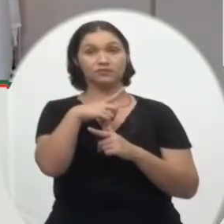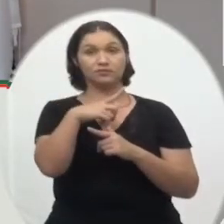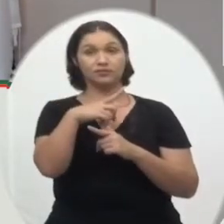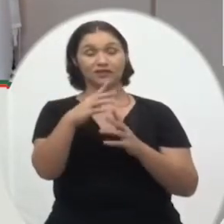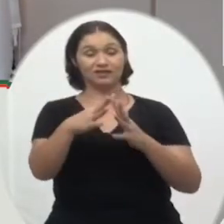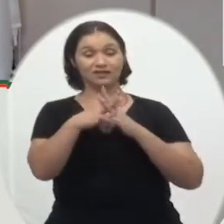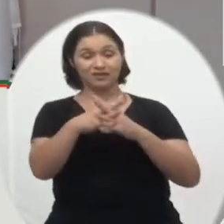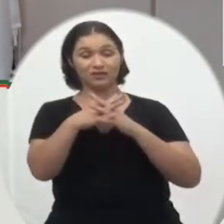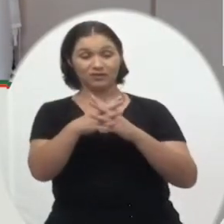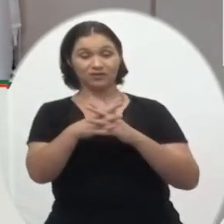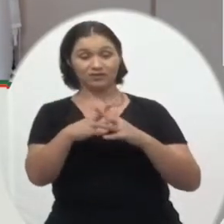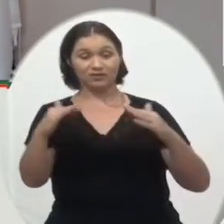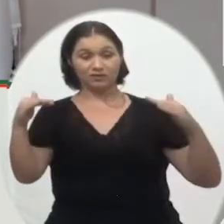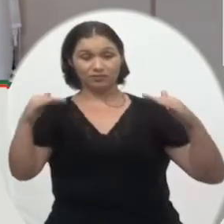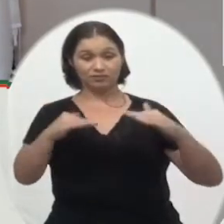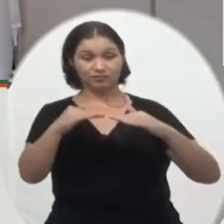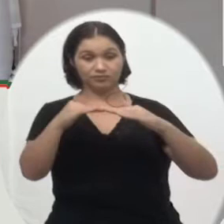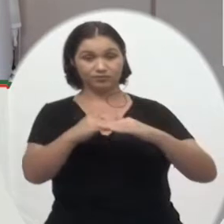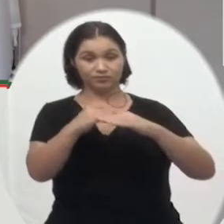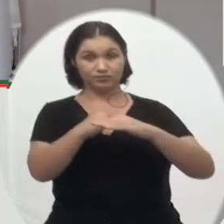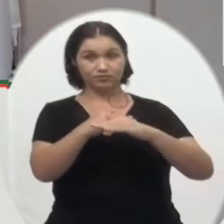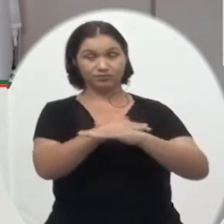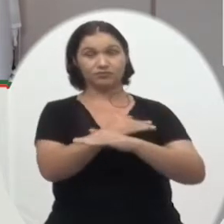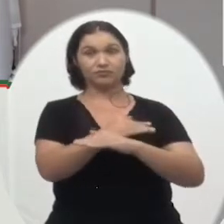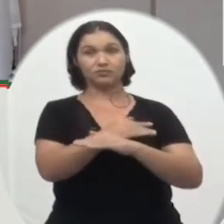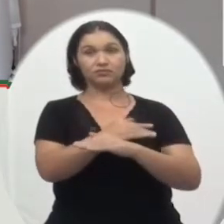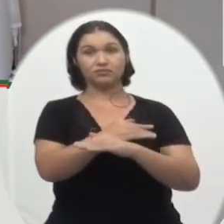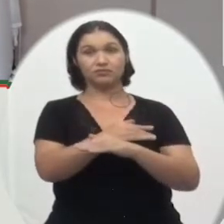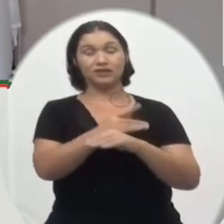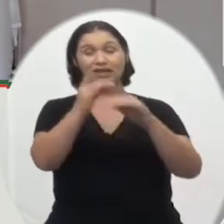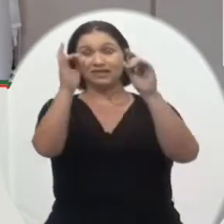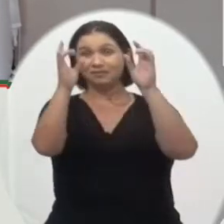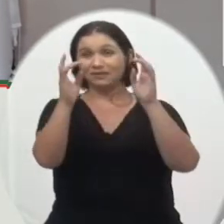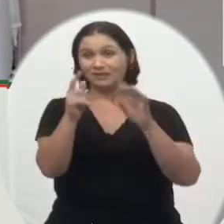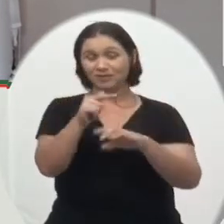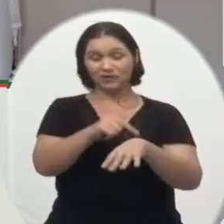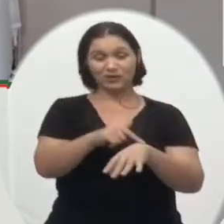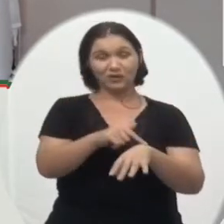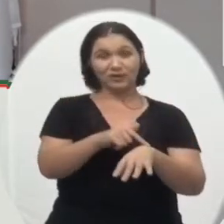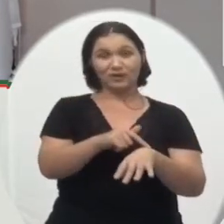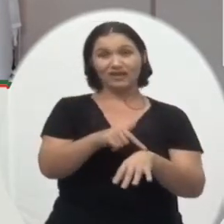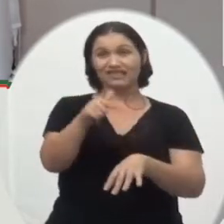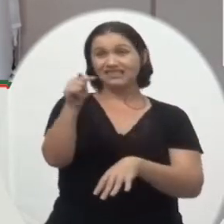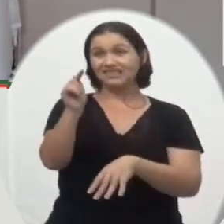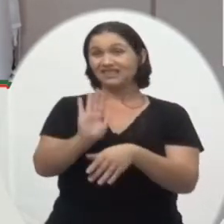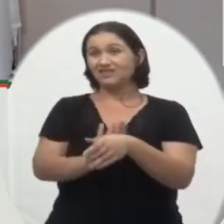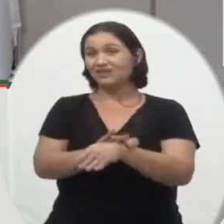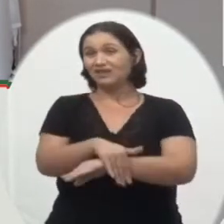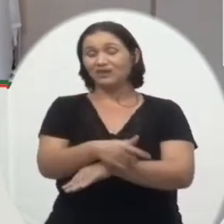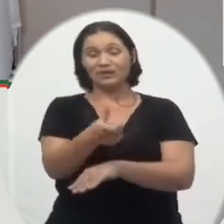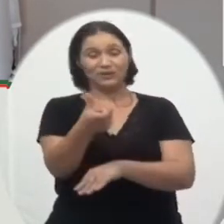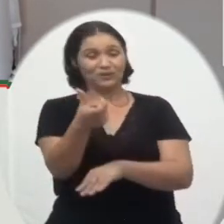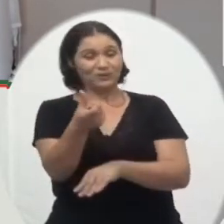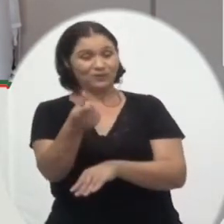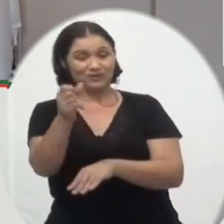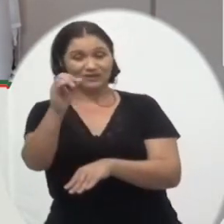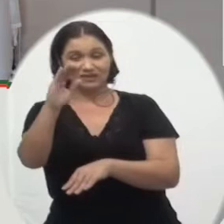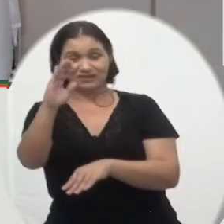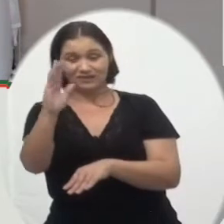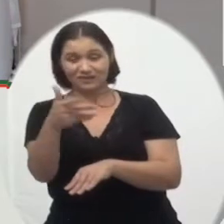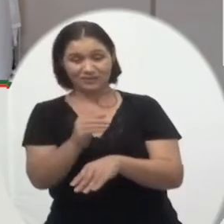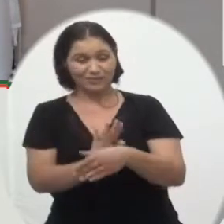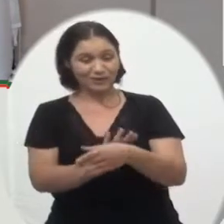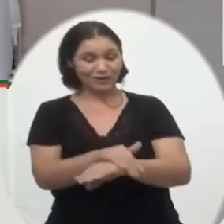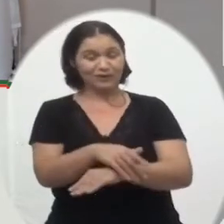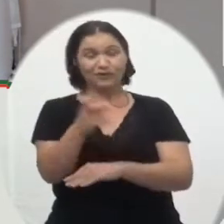universidade, sai na hora de voltar, principalmente às 7 horas da noite, né? Entre 6h30, 7 horas ali, tranca tudo, né, vereador Lima? Ali